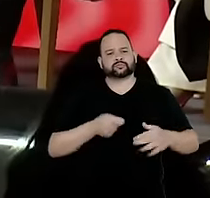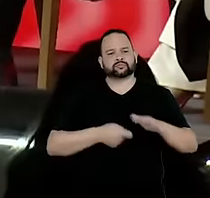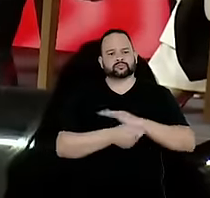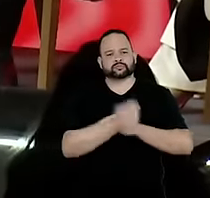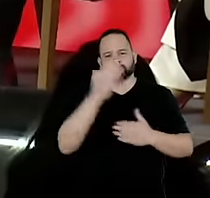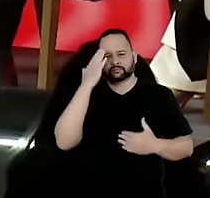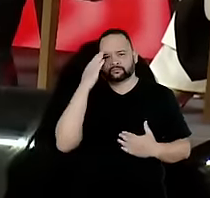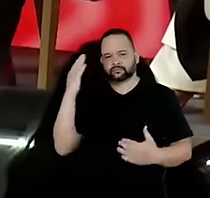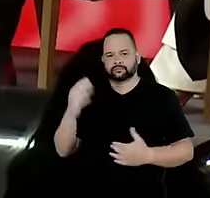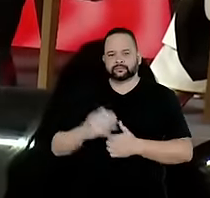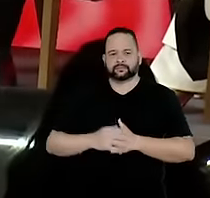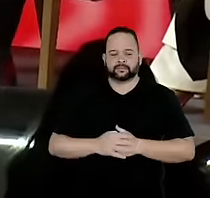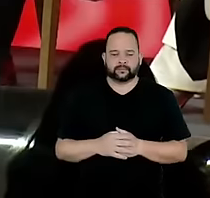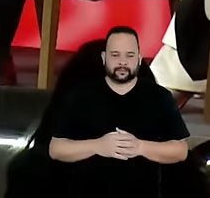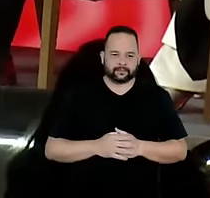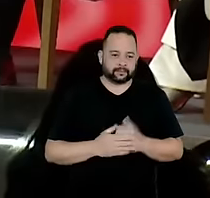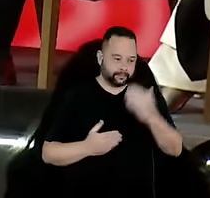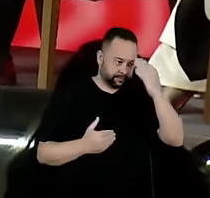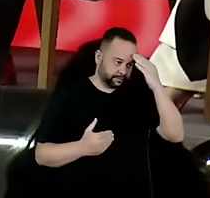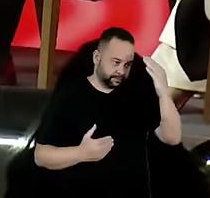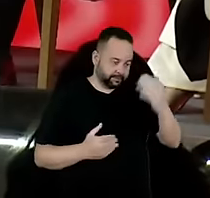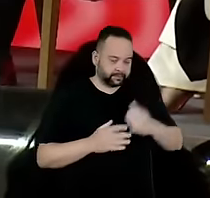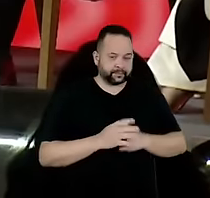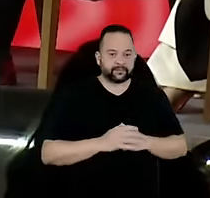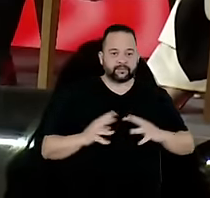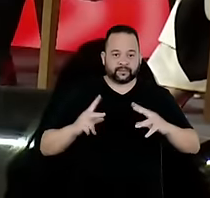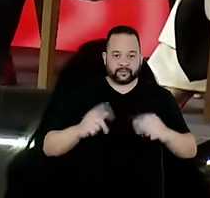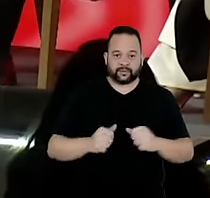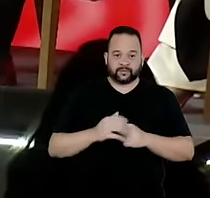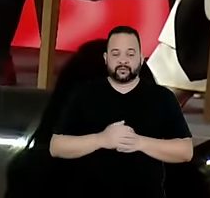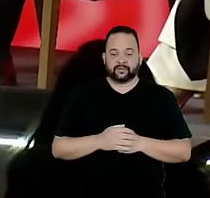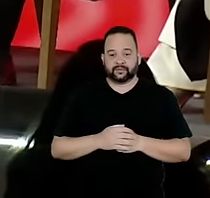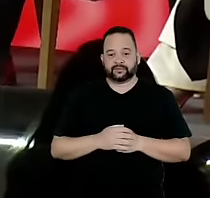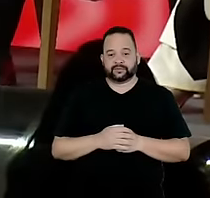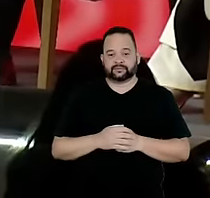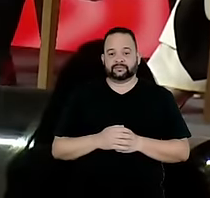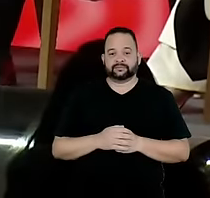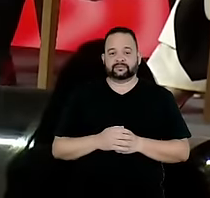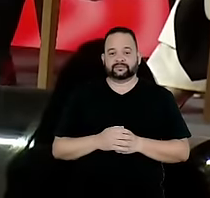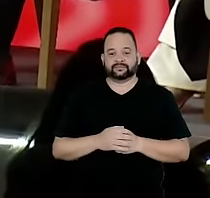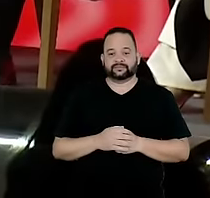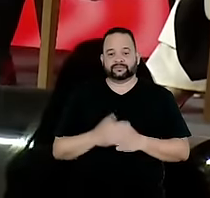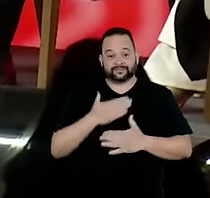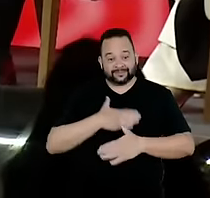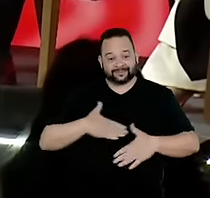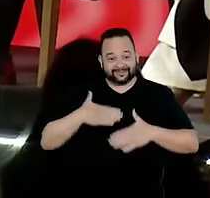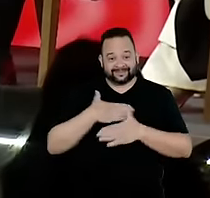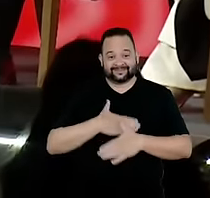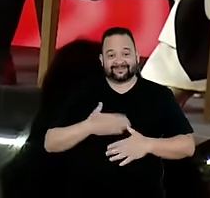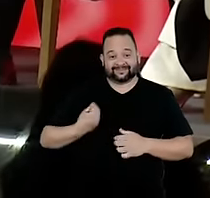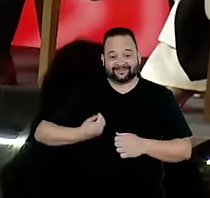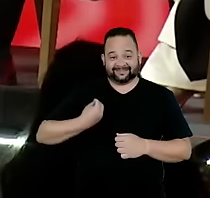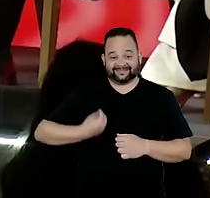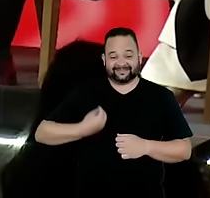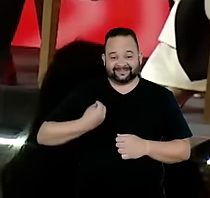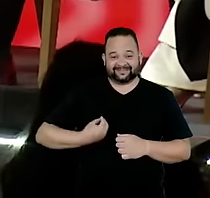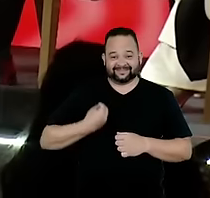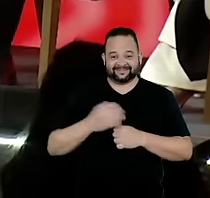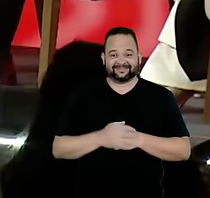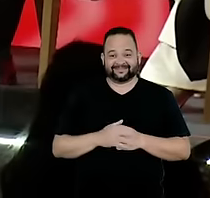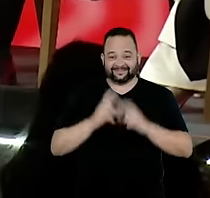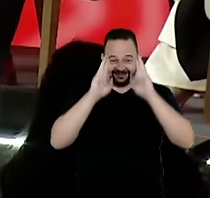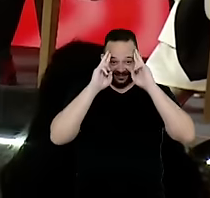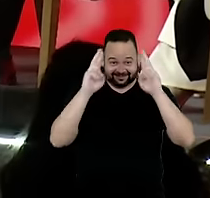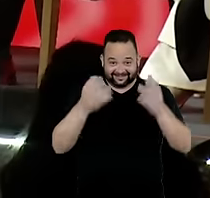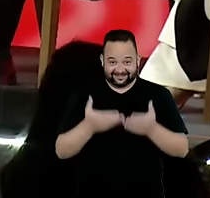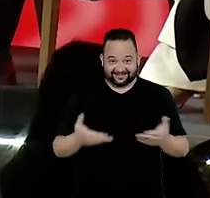bom obrigado obrigado a todos Obrigado Adilson Ju Salomão um prazer tá aqui Salomão eu respeito muito já